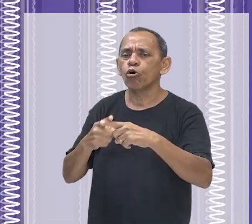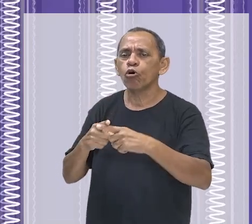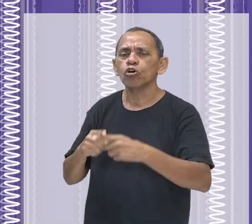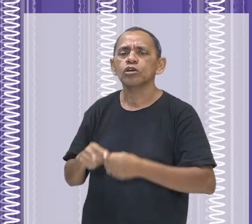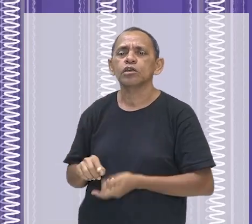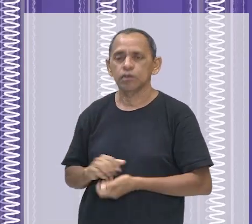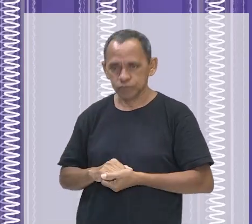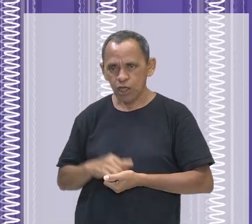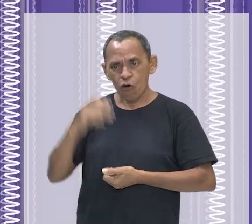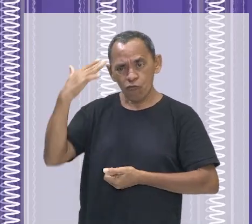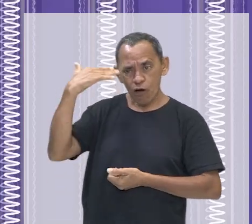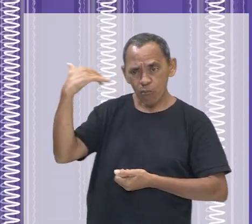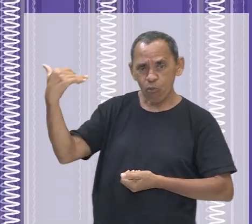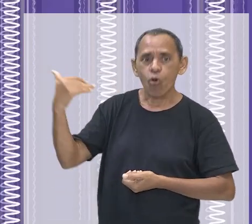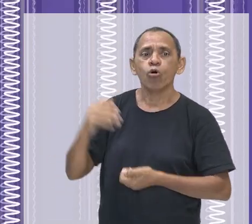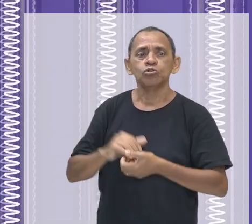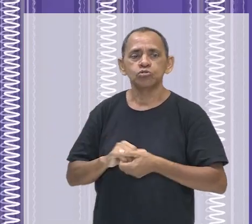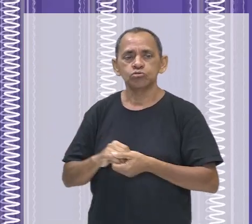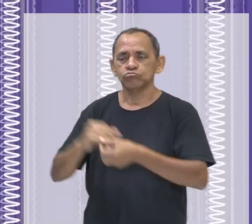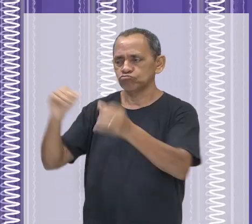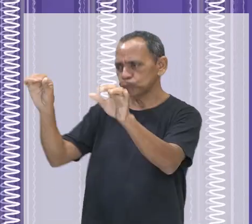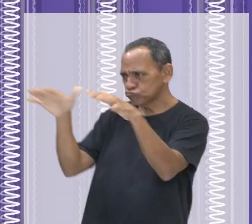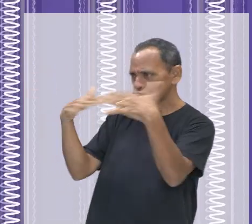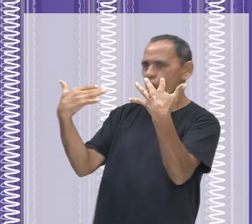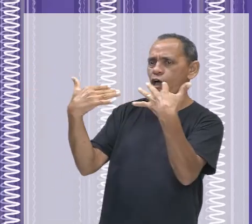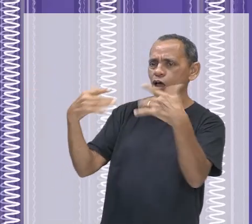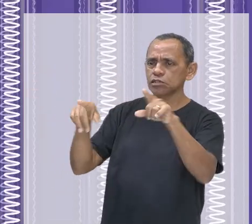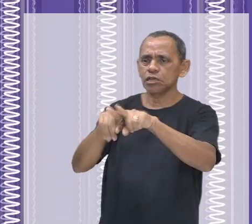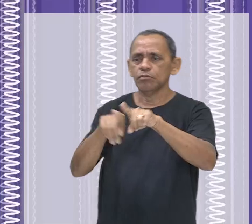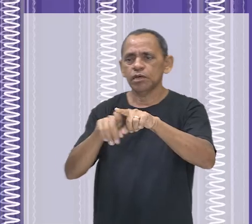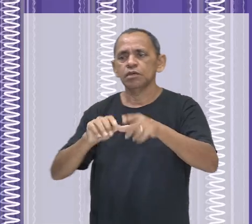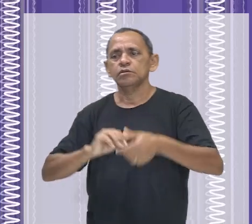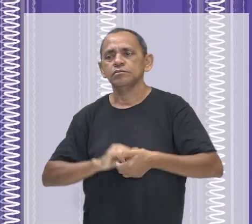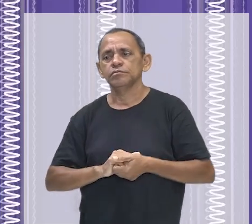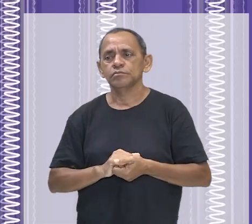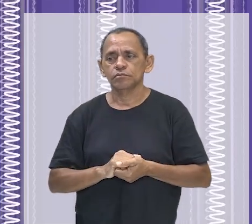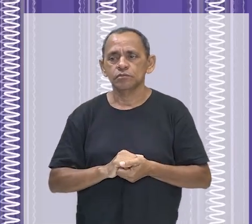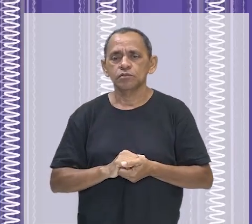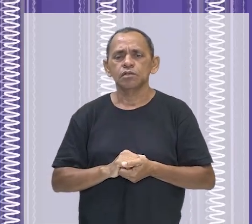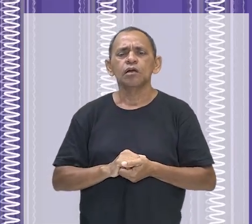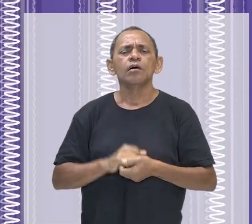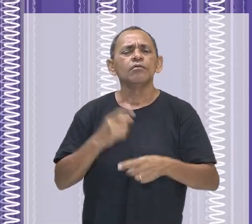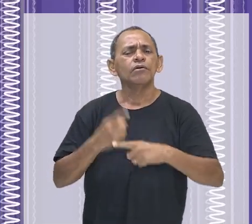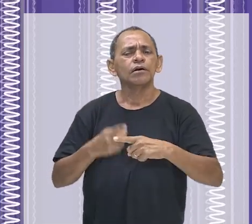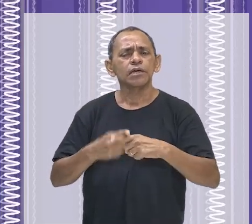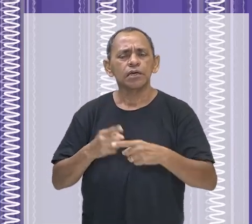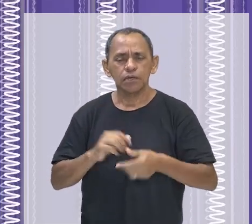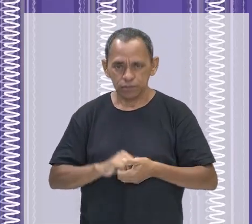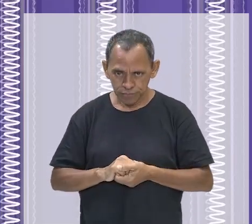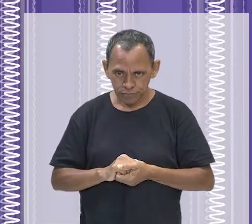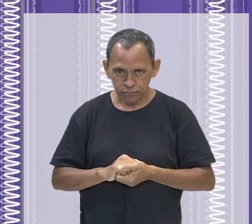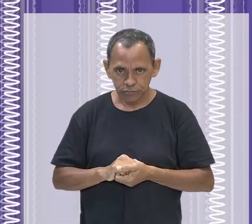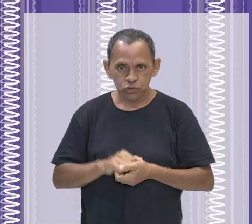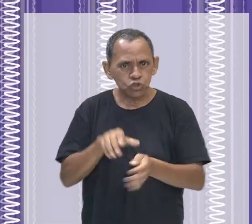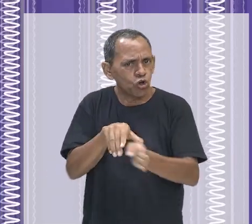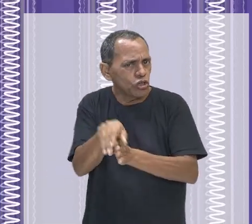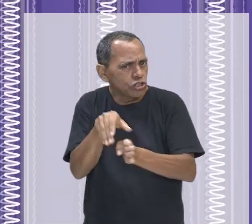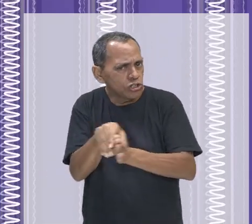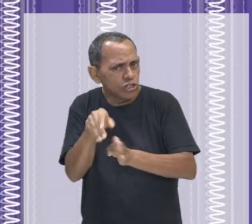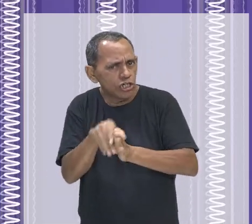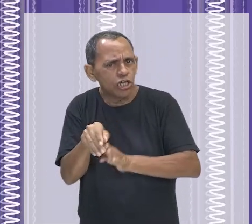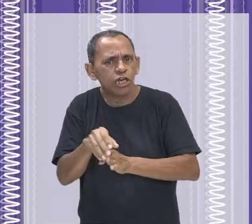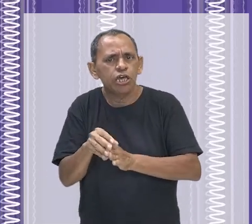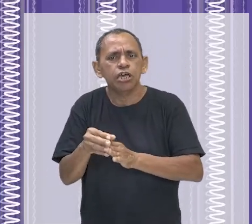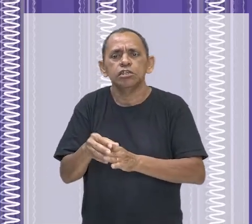que fazer tal coisa porque é certo. Porque aquilo te guia ao longo da vida para uma boa